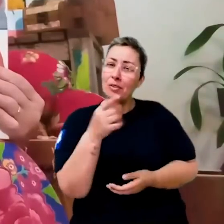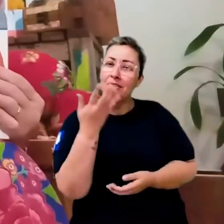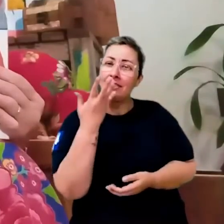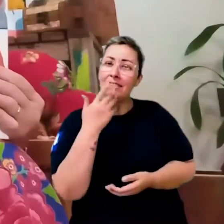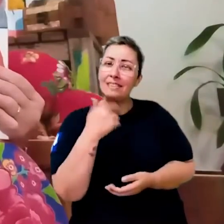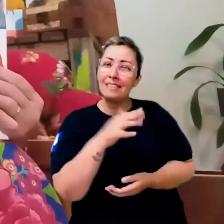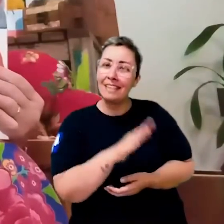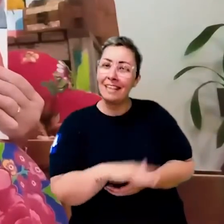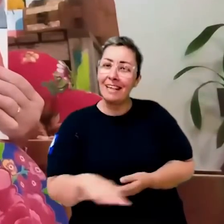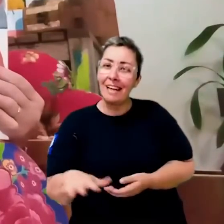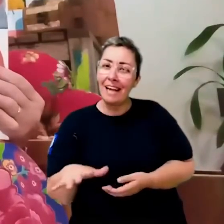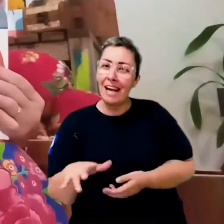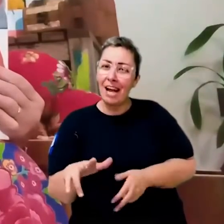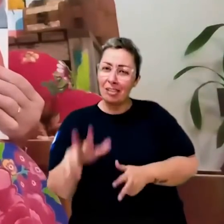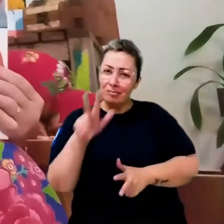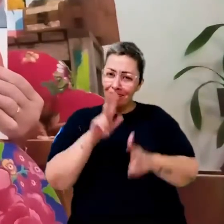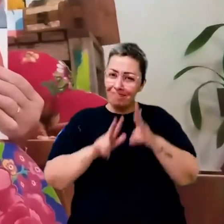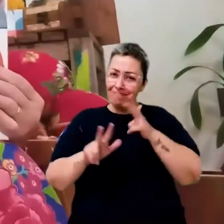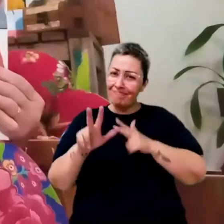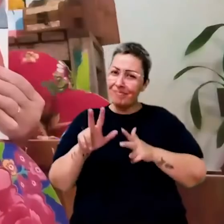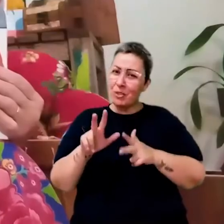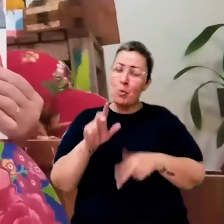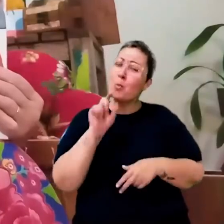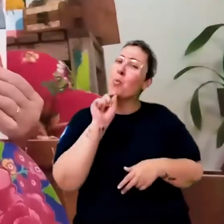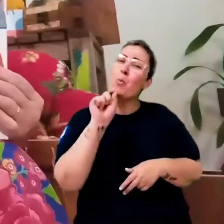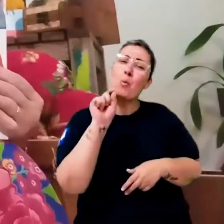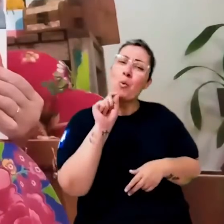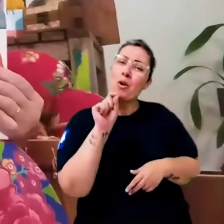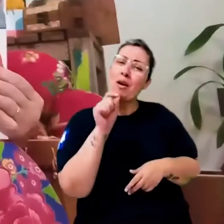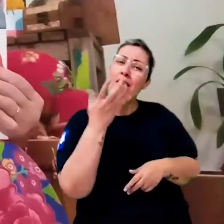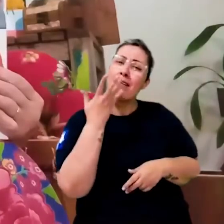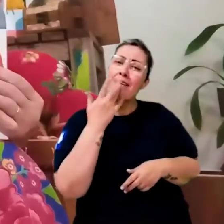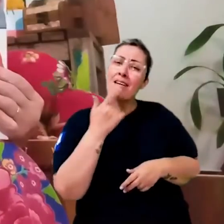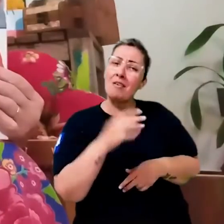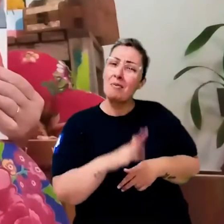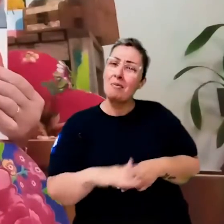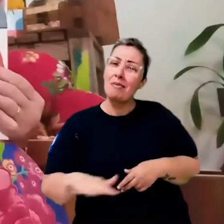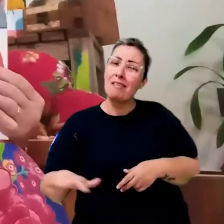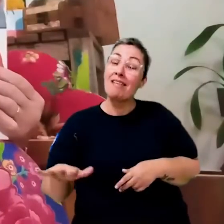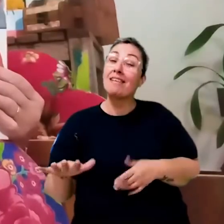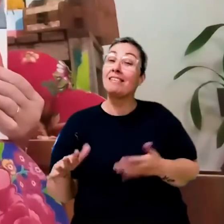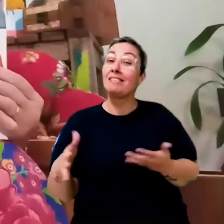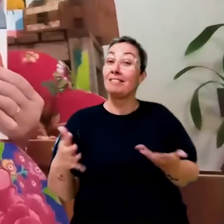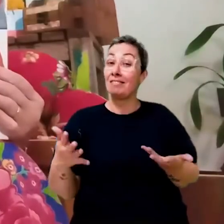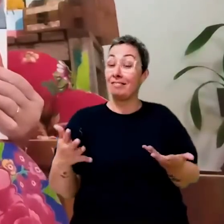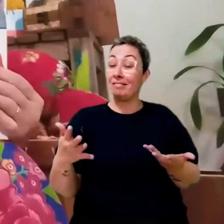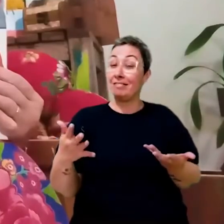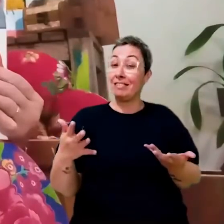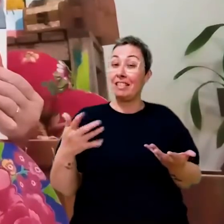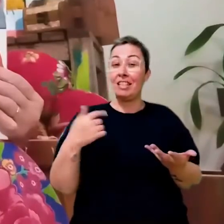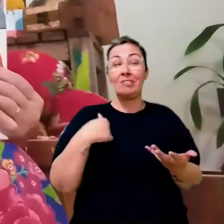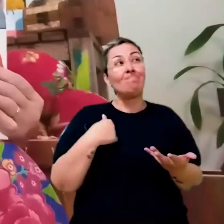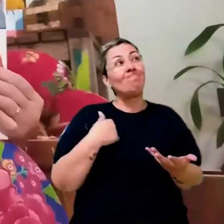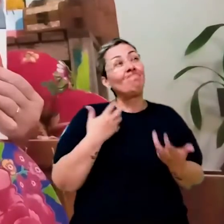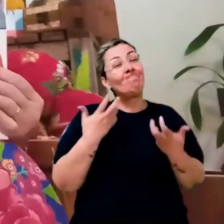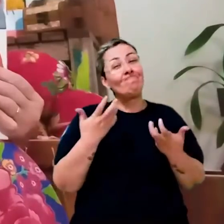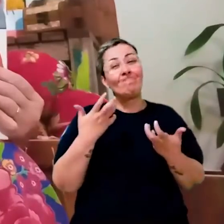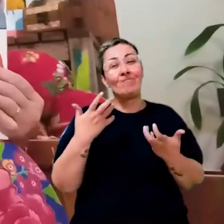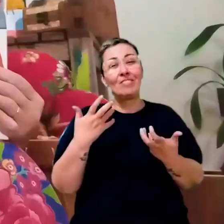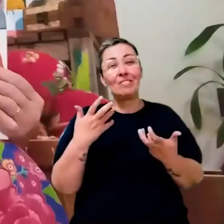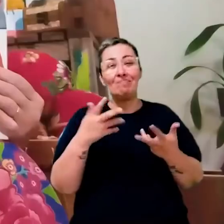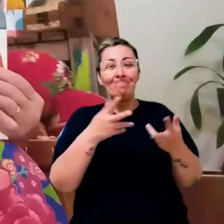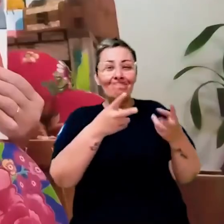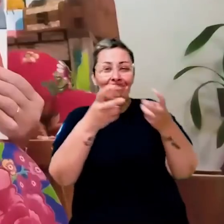criança, me diga, o que é uma criança? Ah, como eu gostaria de